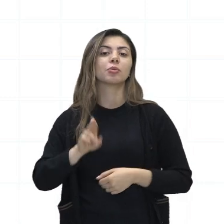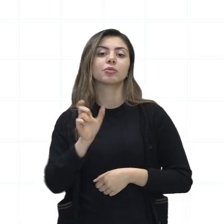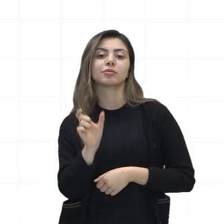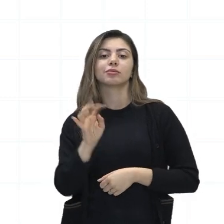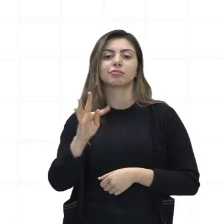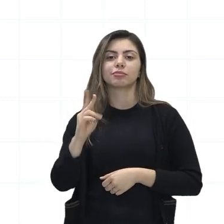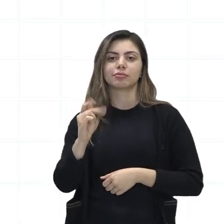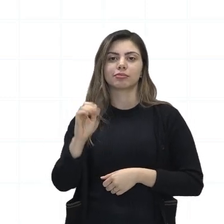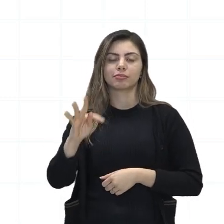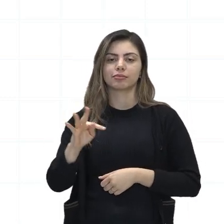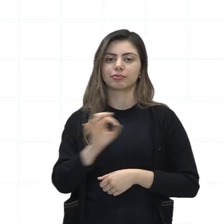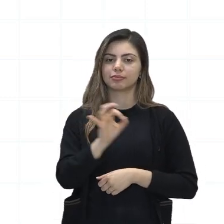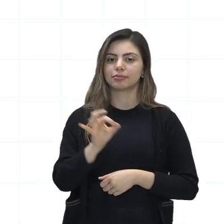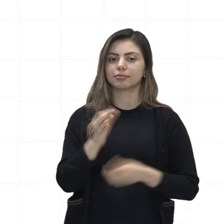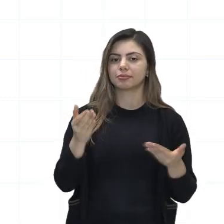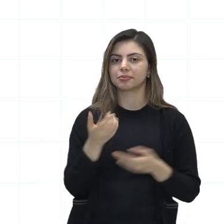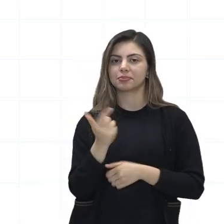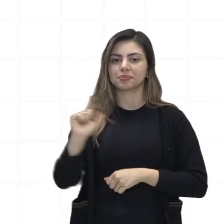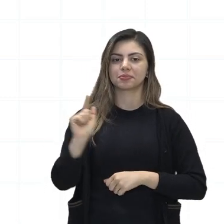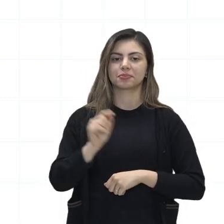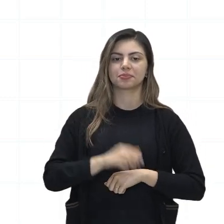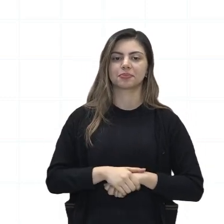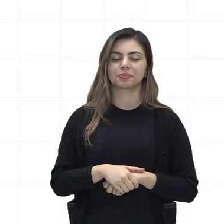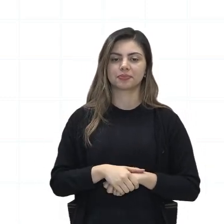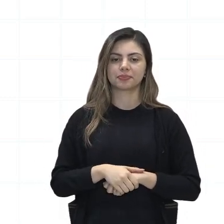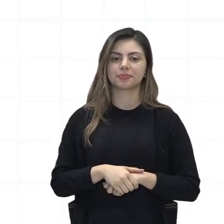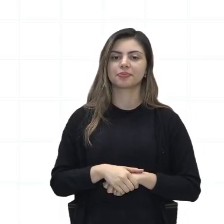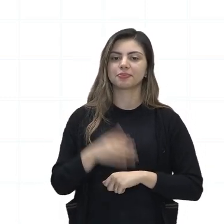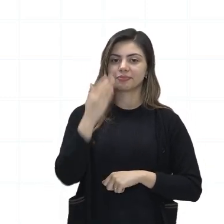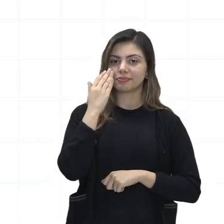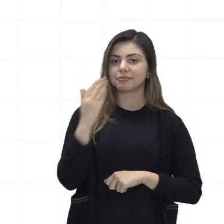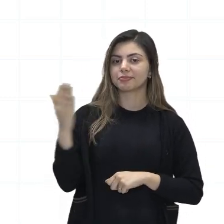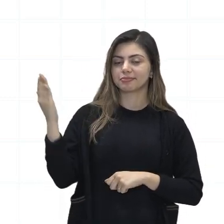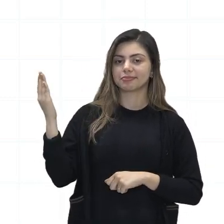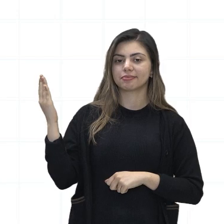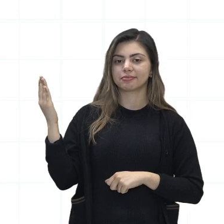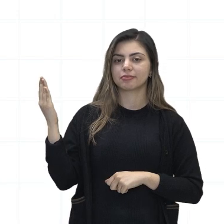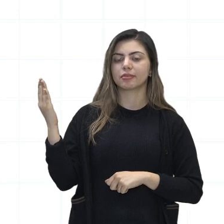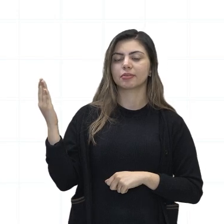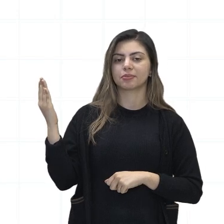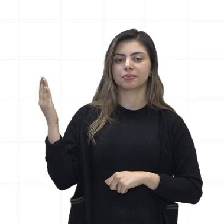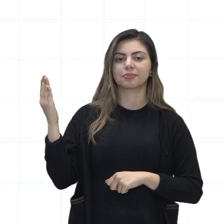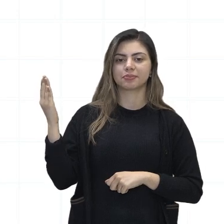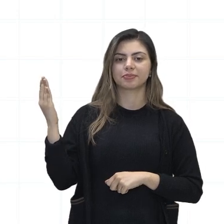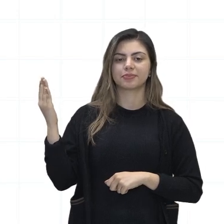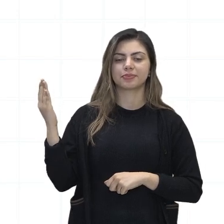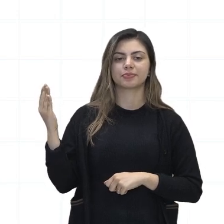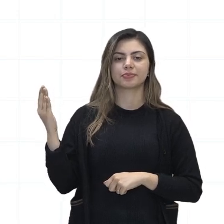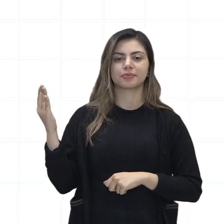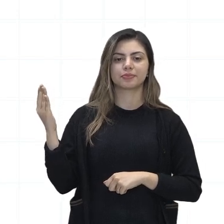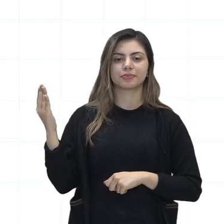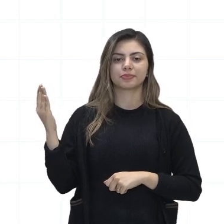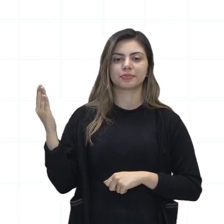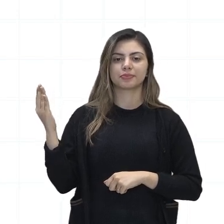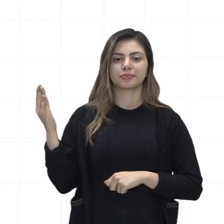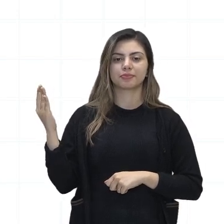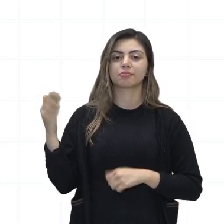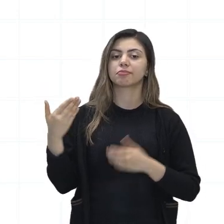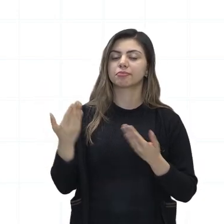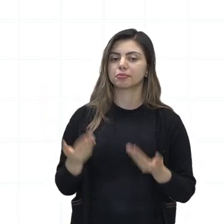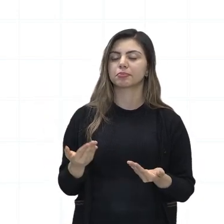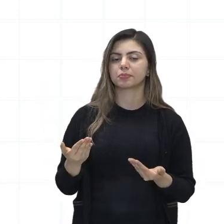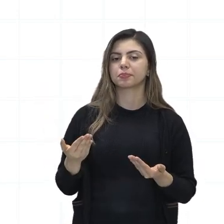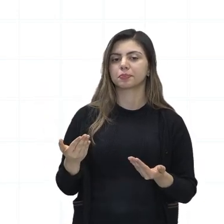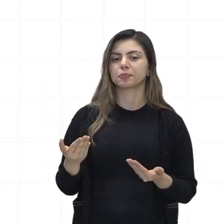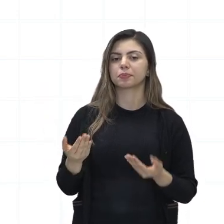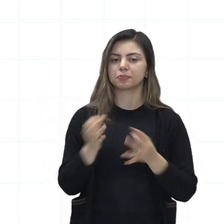that, ok? Vamos para o próximo exemplo. Então, esse aqui, the cake that, né? Então, aqui o